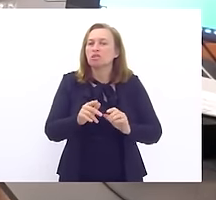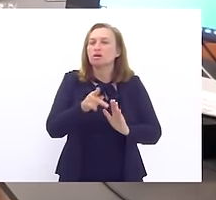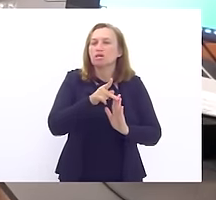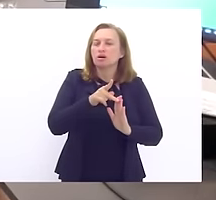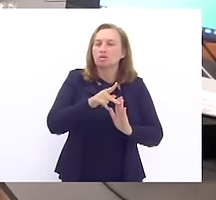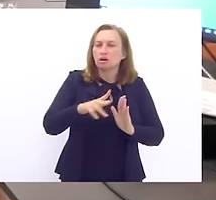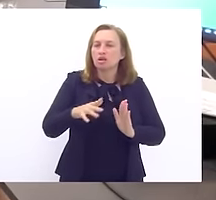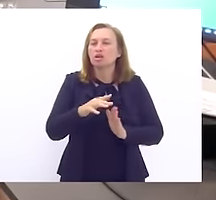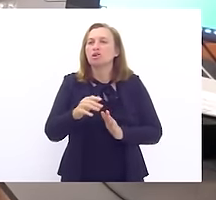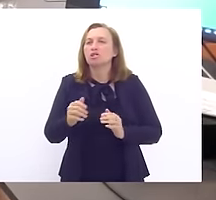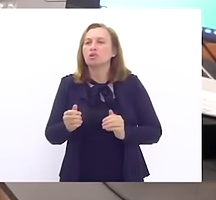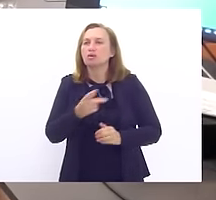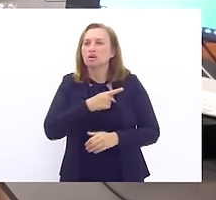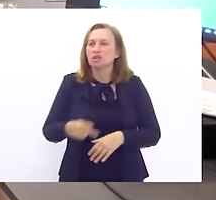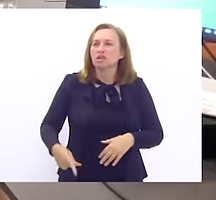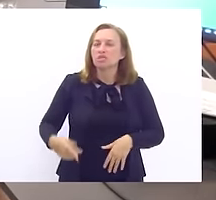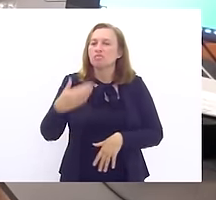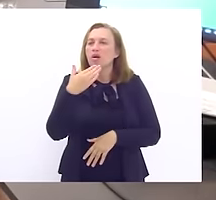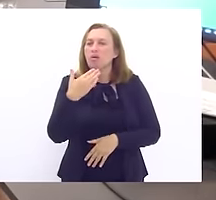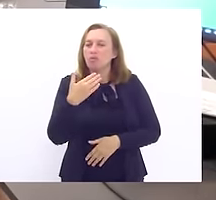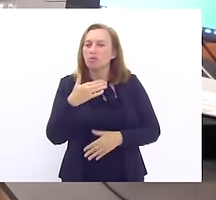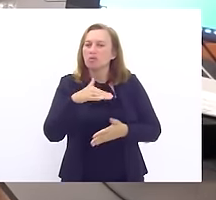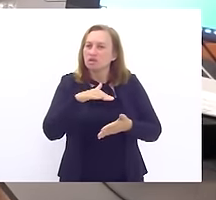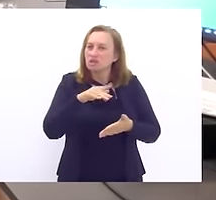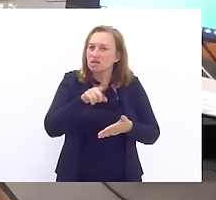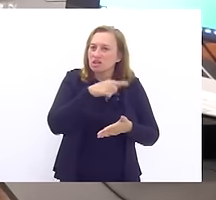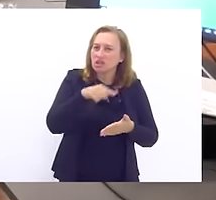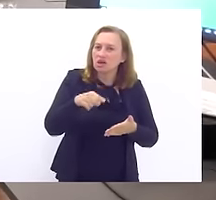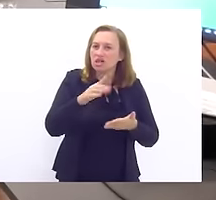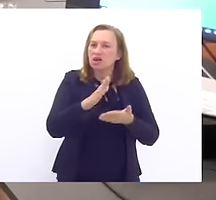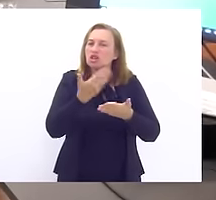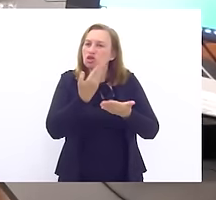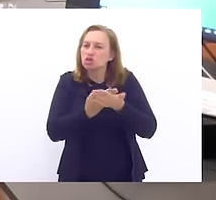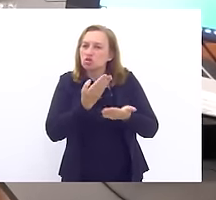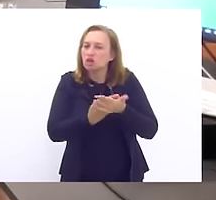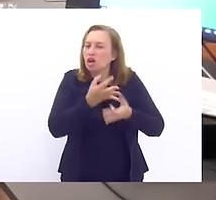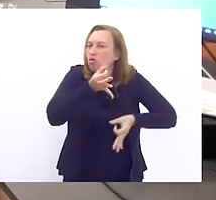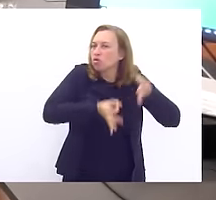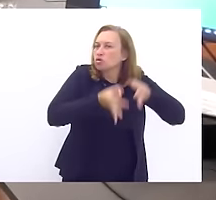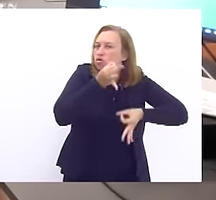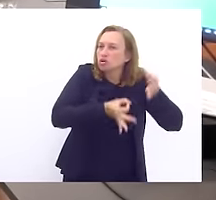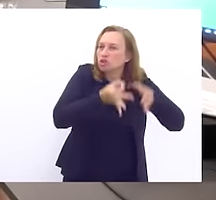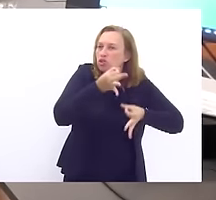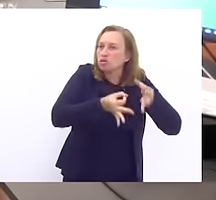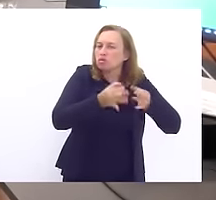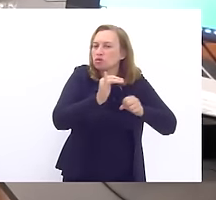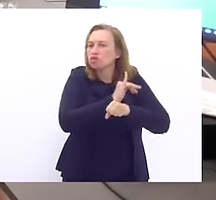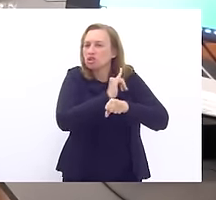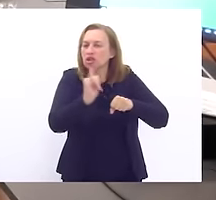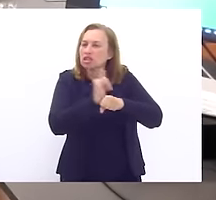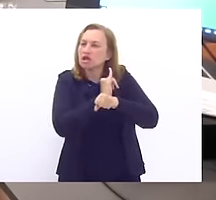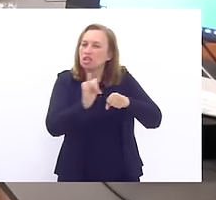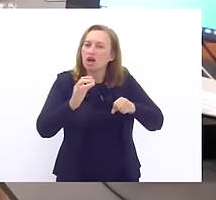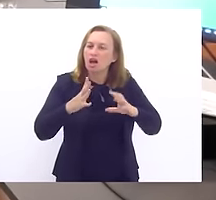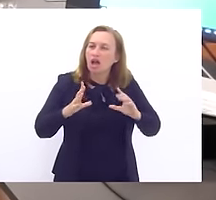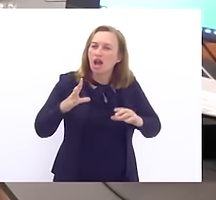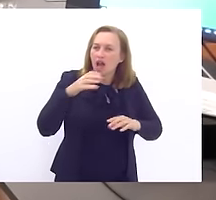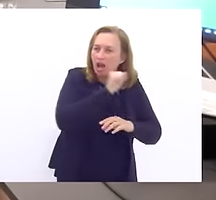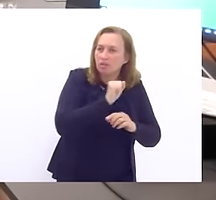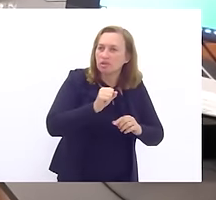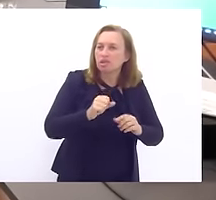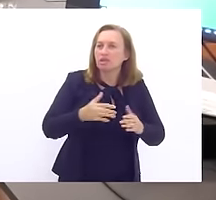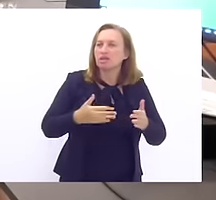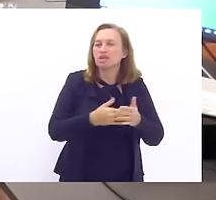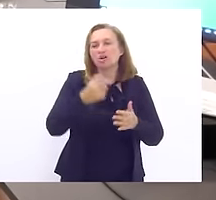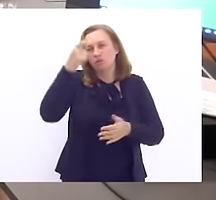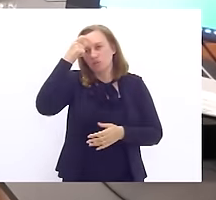presidente suspender é tentar estudar com jurídico lá alguma medida que possa ser tomado de imediato até a gente chegar num consenso do